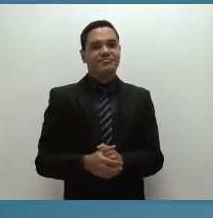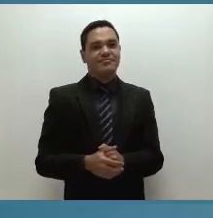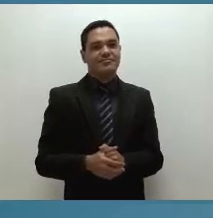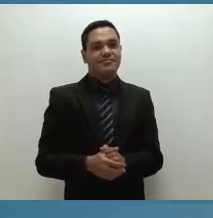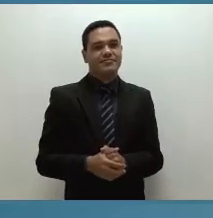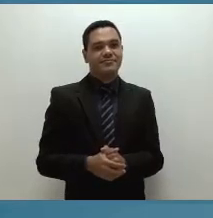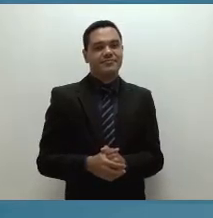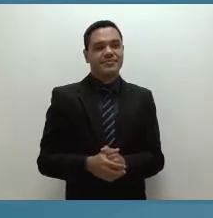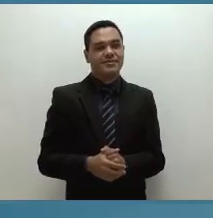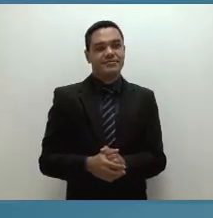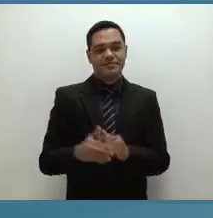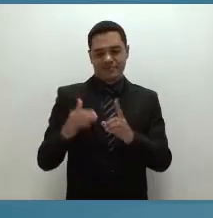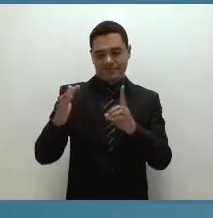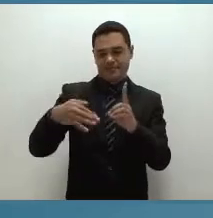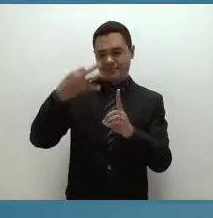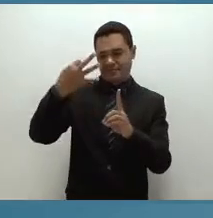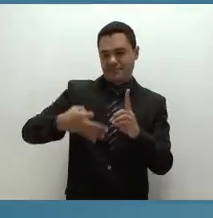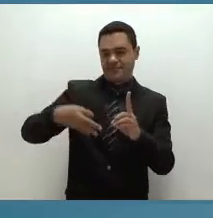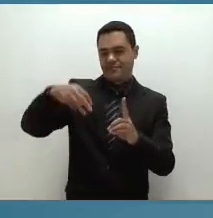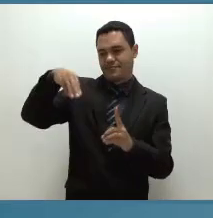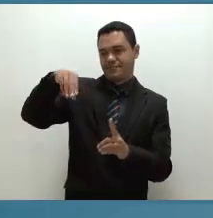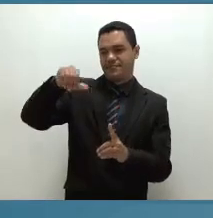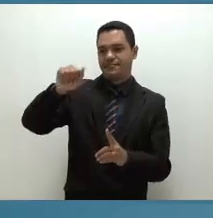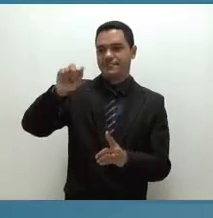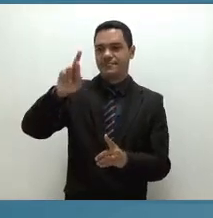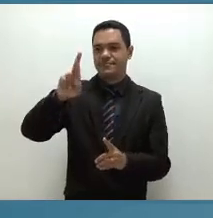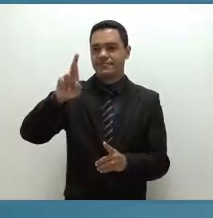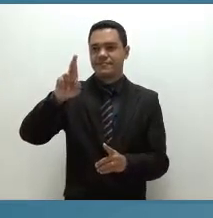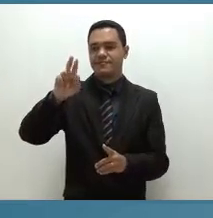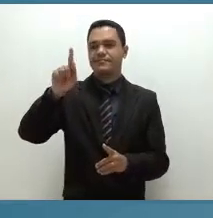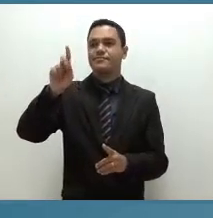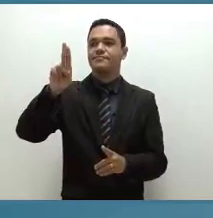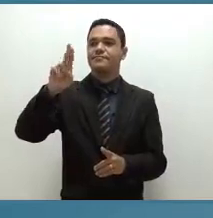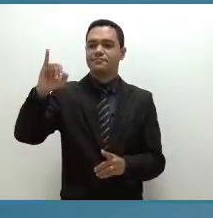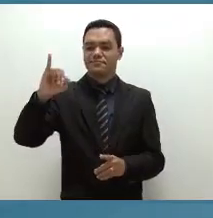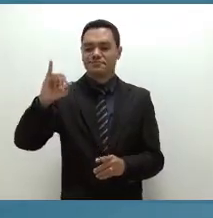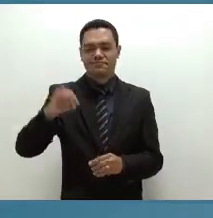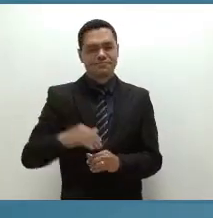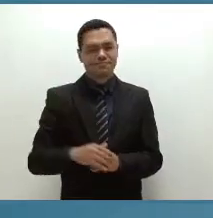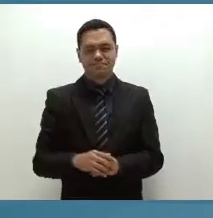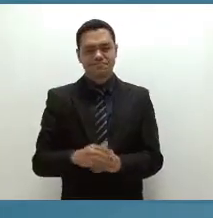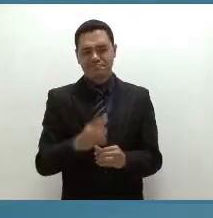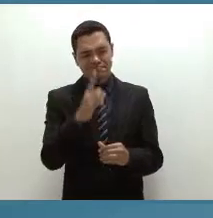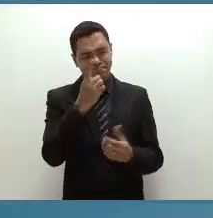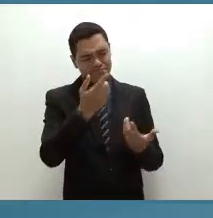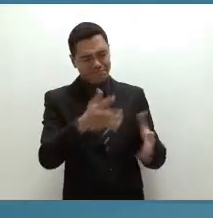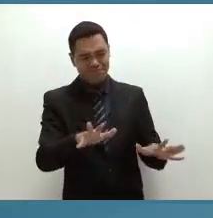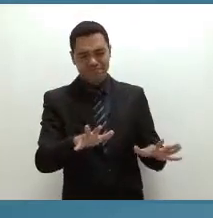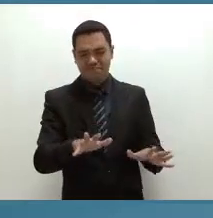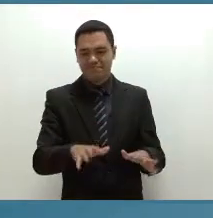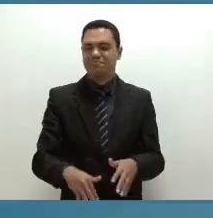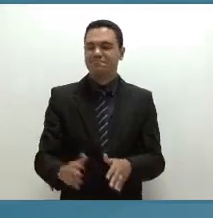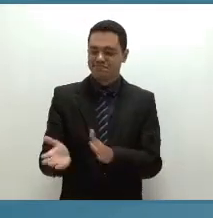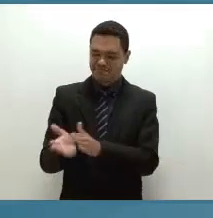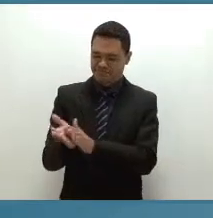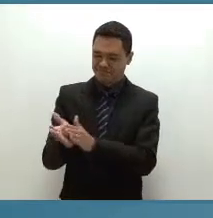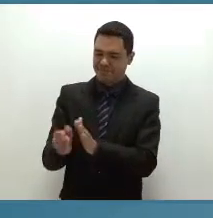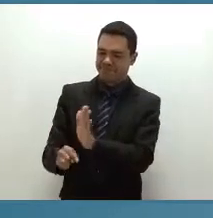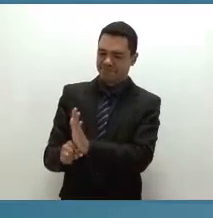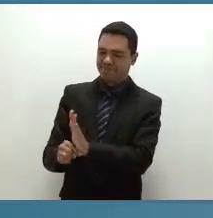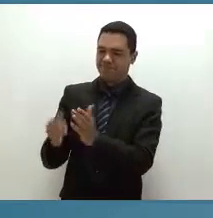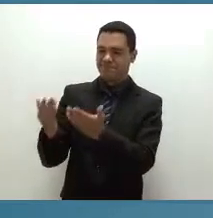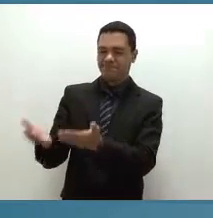Bittencourt. Senhor presidente, todo o carinho e apoio ao desembargador Roberto Moura.